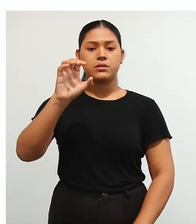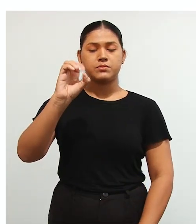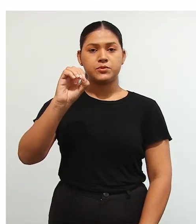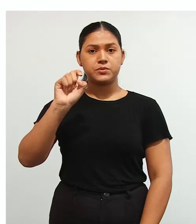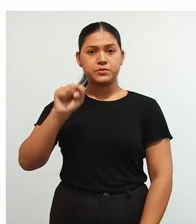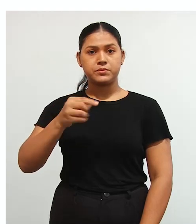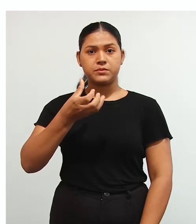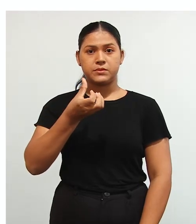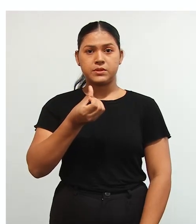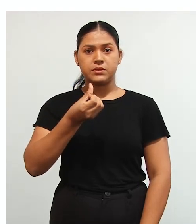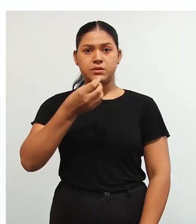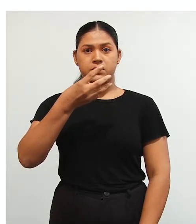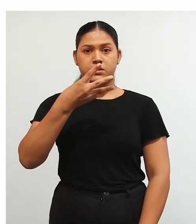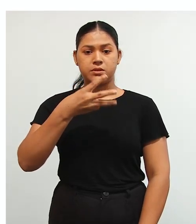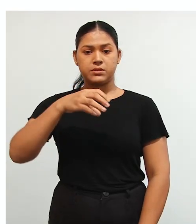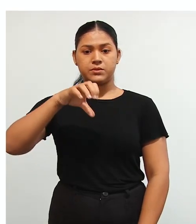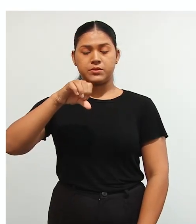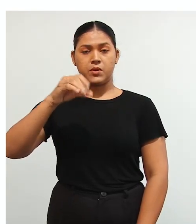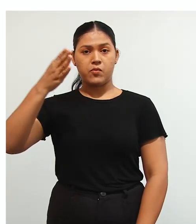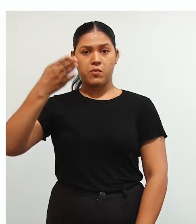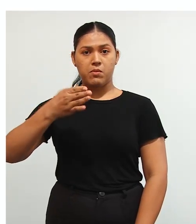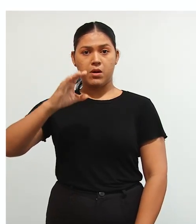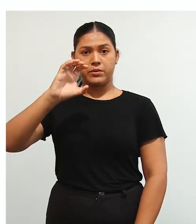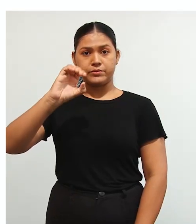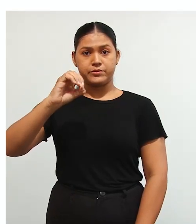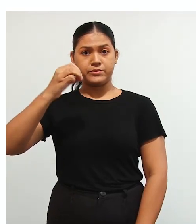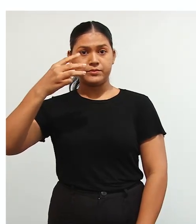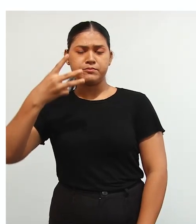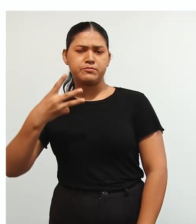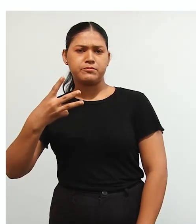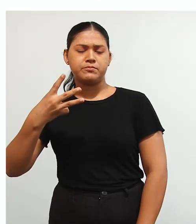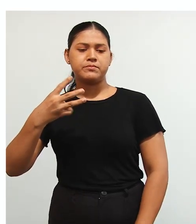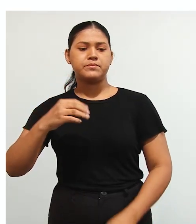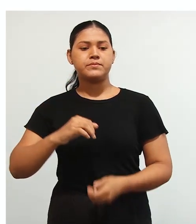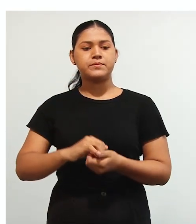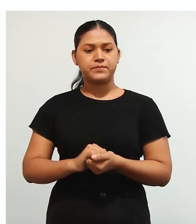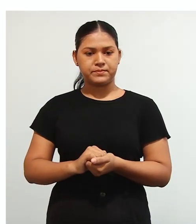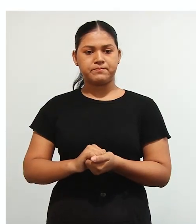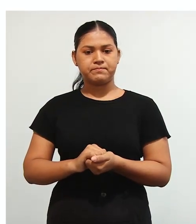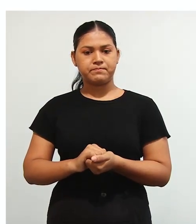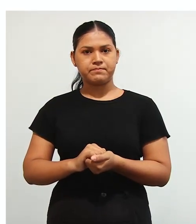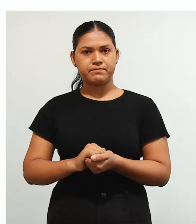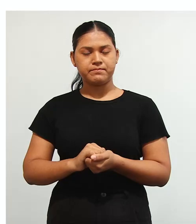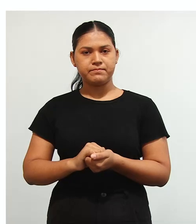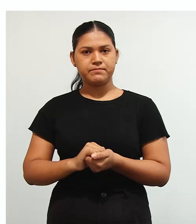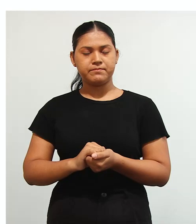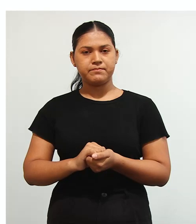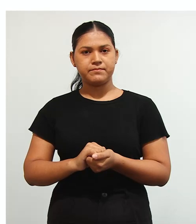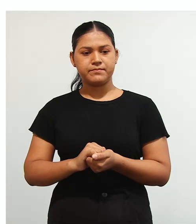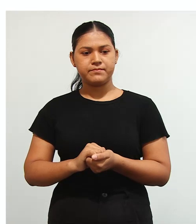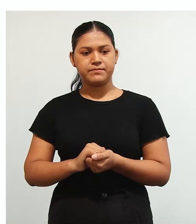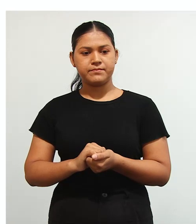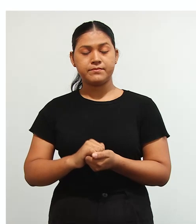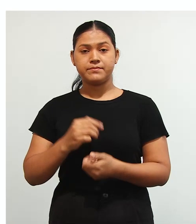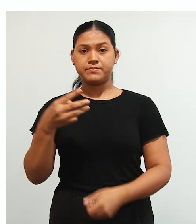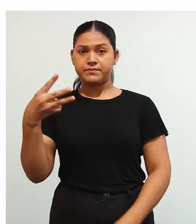diretriz curricular nacional que vai orientar a sua implementação. Vamos seguindo aqui nos